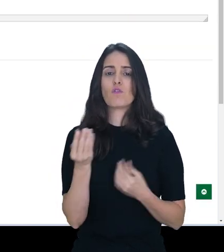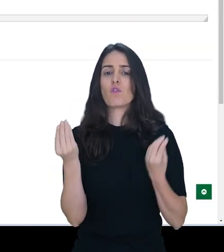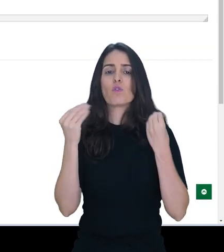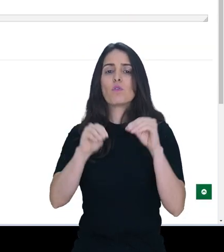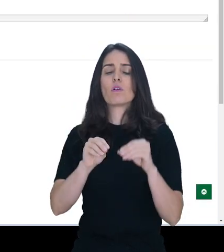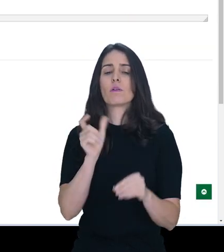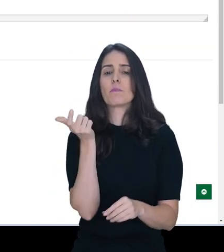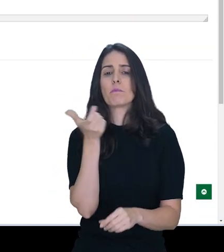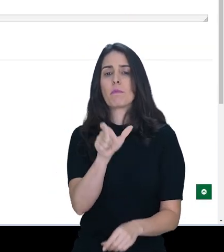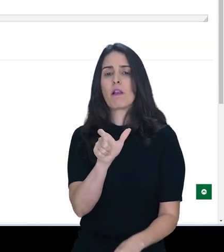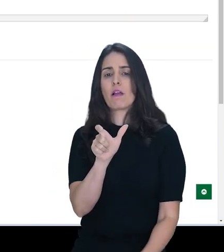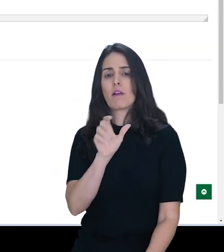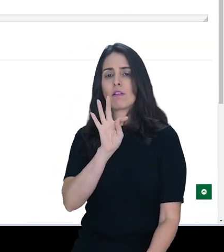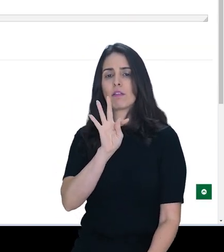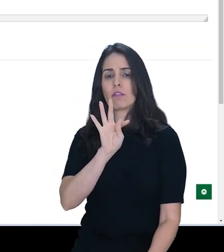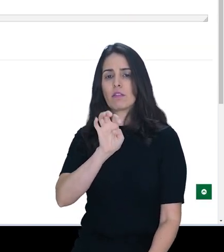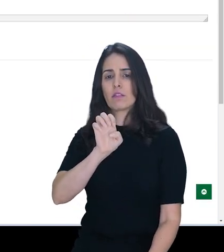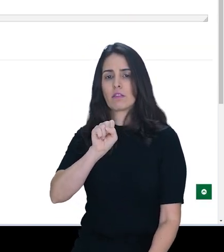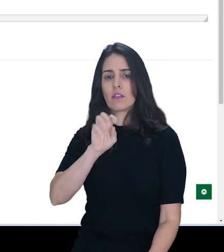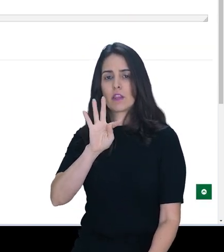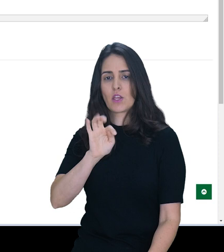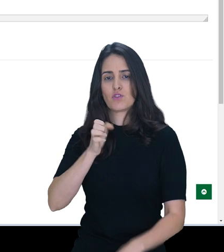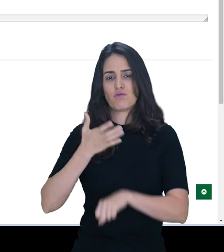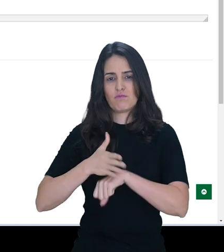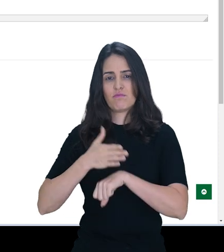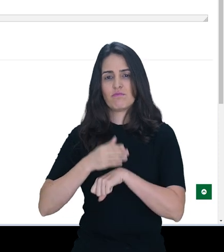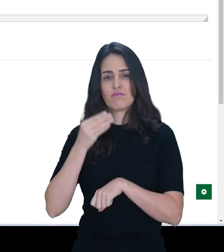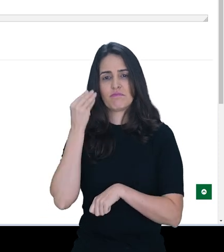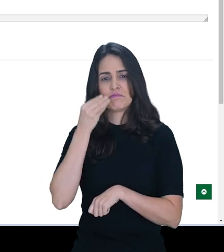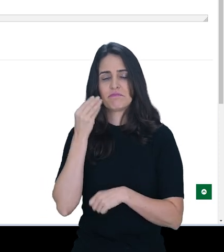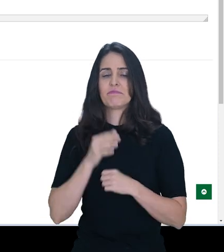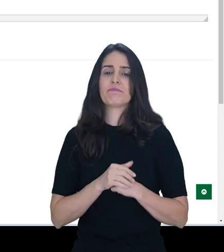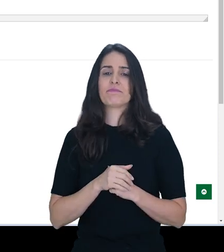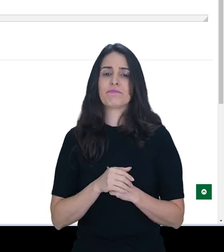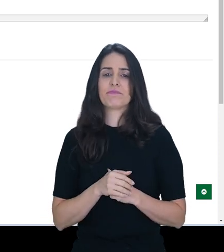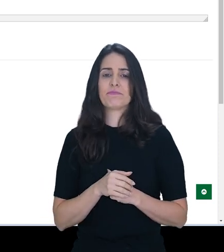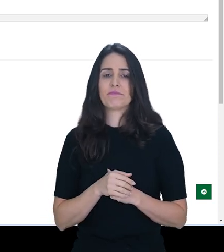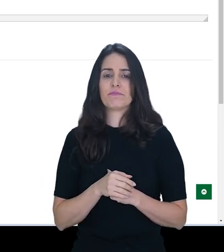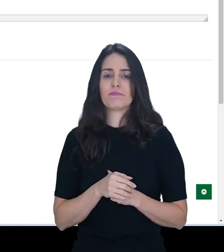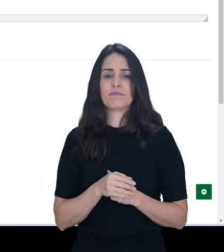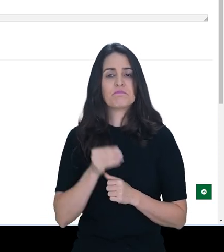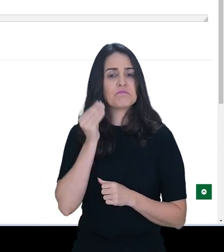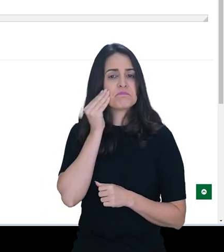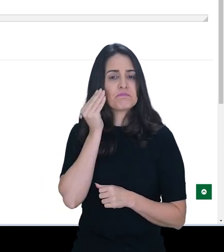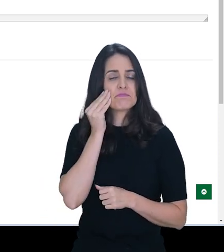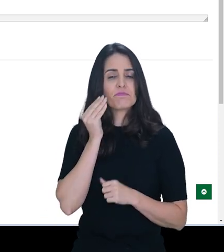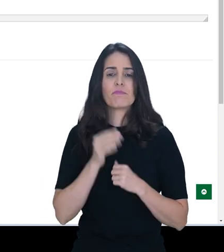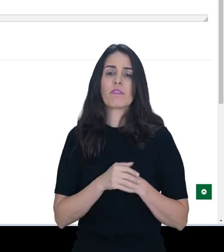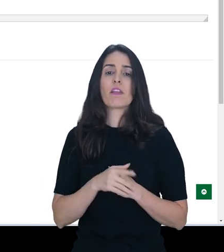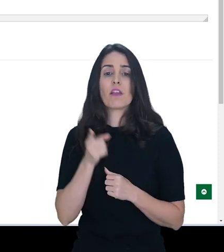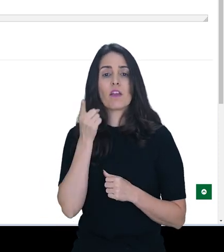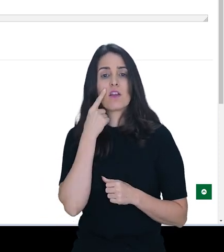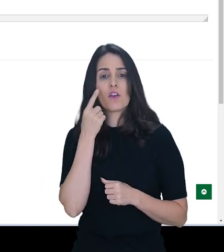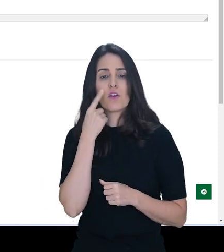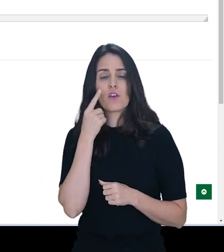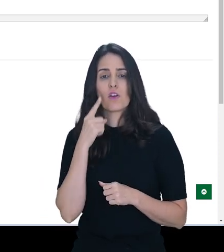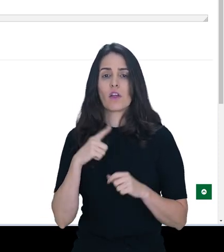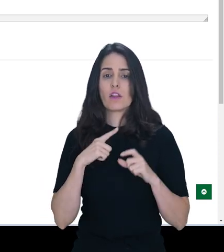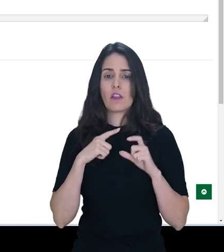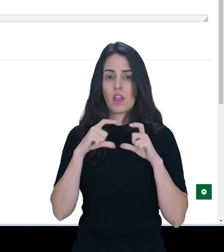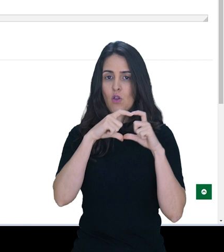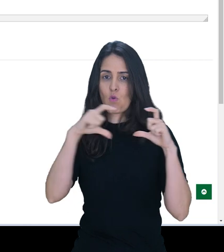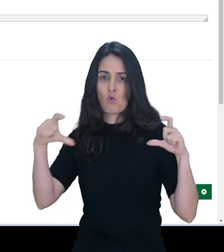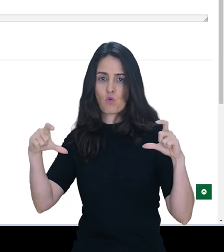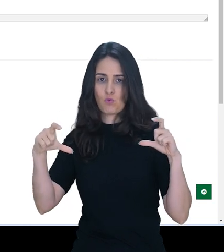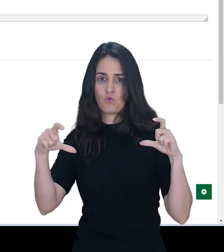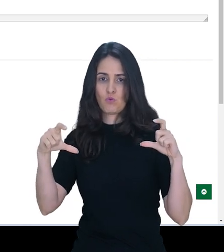teste. Aqui em modo de exibição para as opções é a forma como vai aparecer na tela para o estudante. Então, eu tenho a opção horizontal